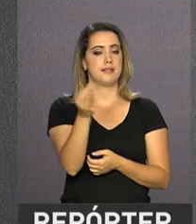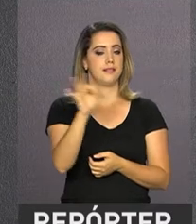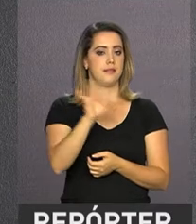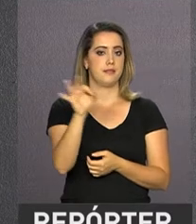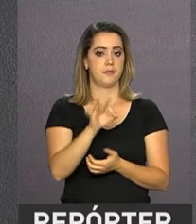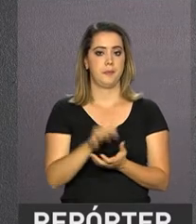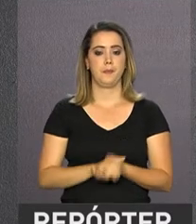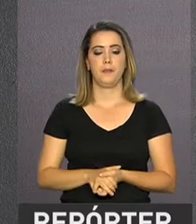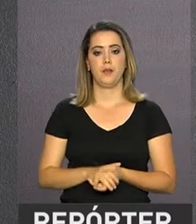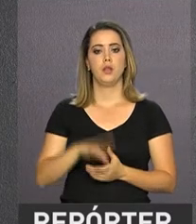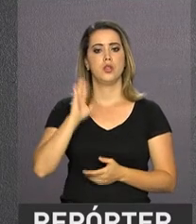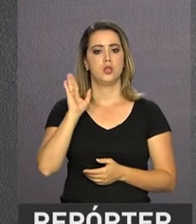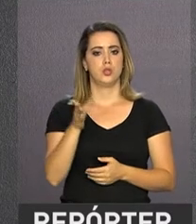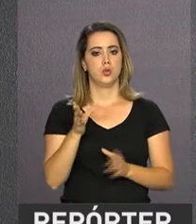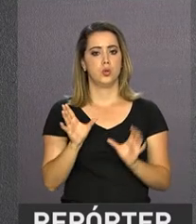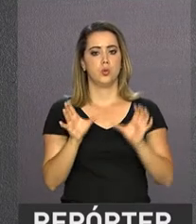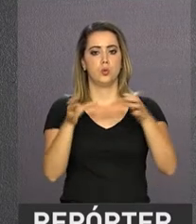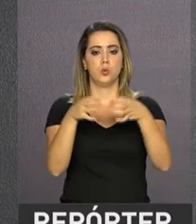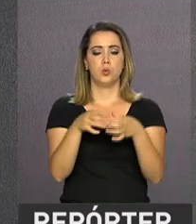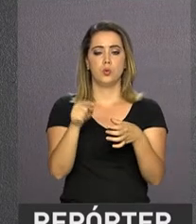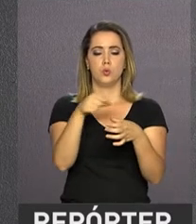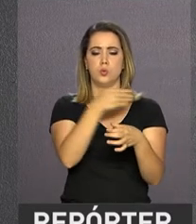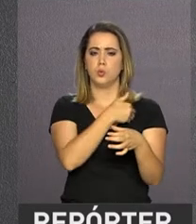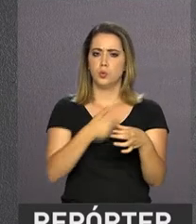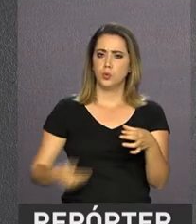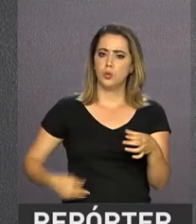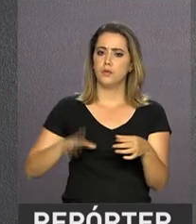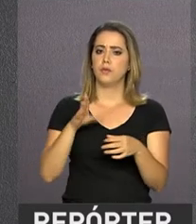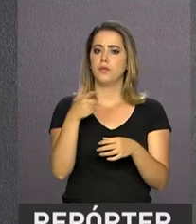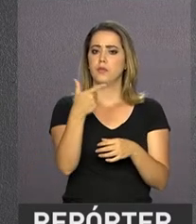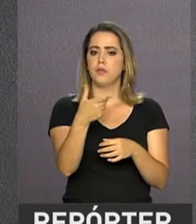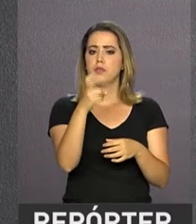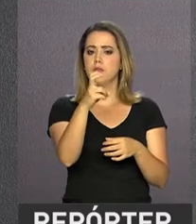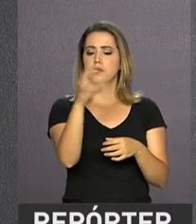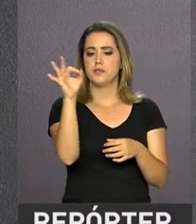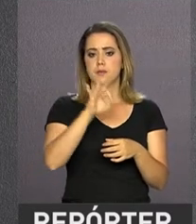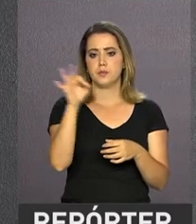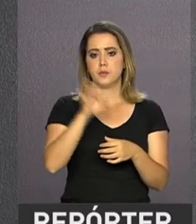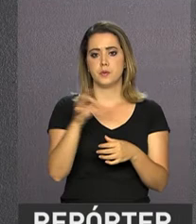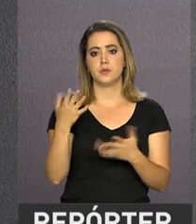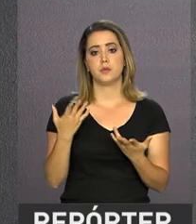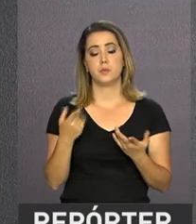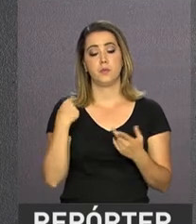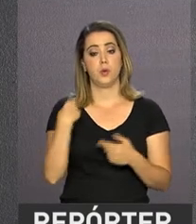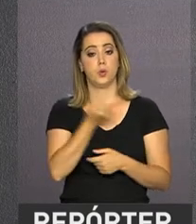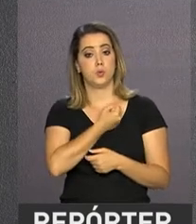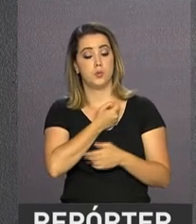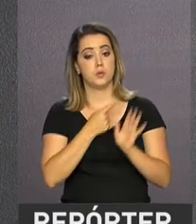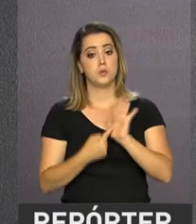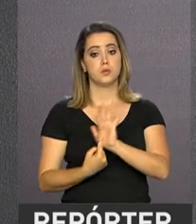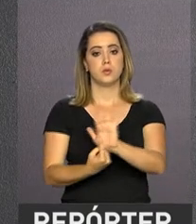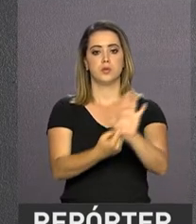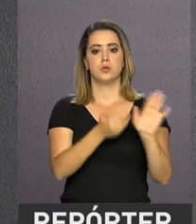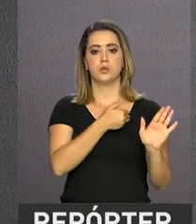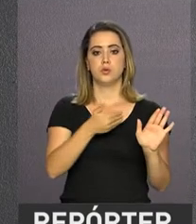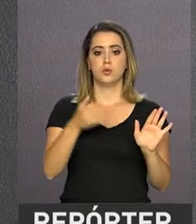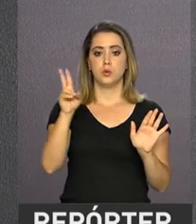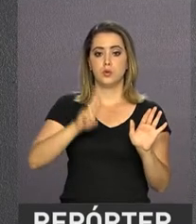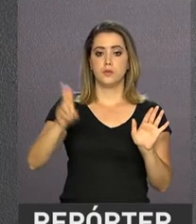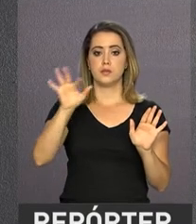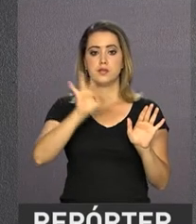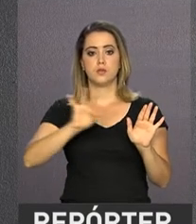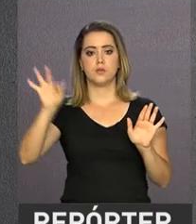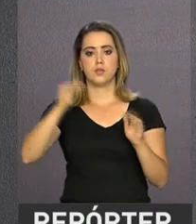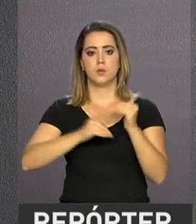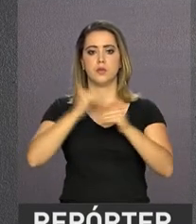76%. Já as instituições de ensino público registram quase 25%. Os dados apontam que a rede federal foi a que mais